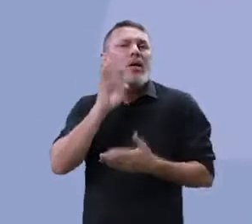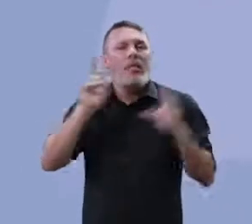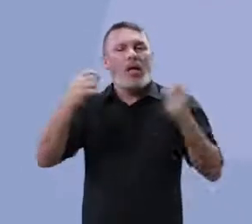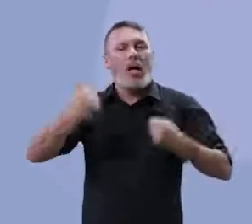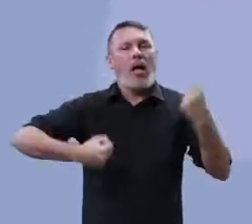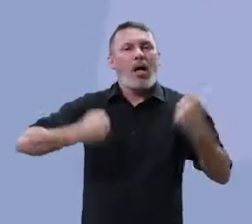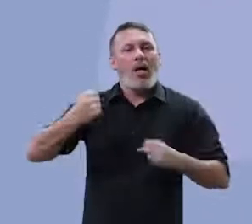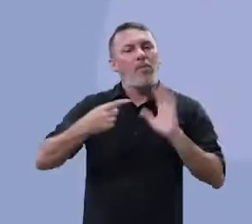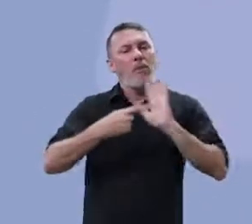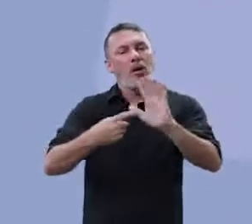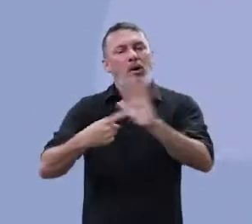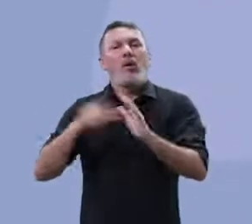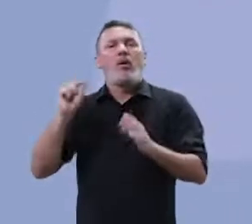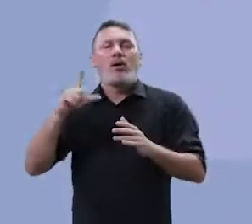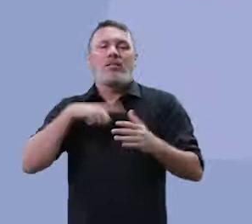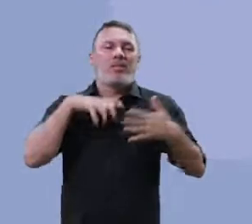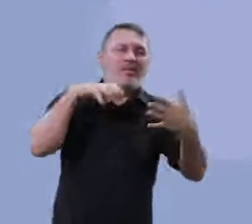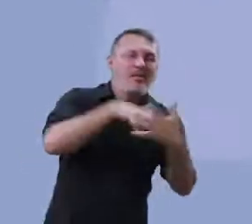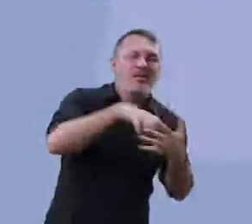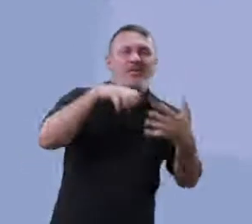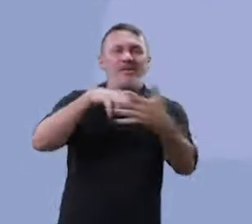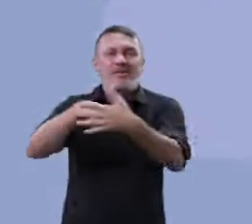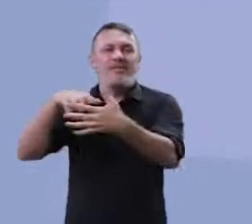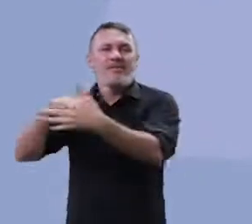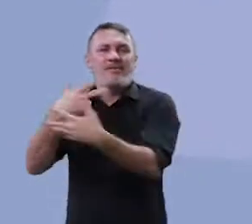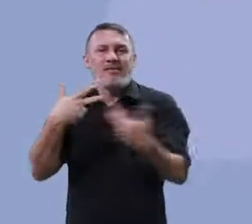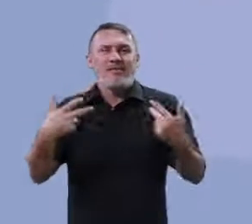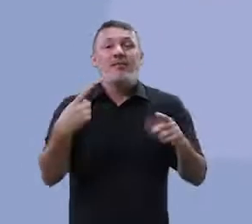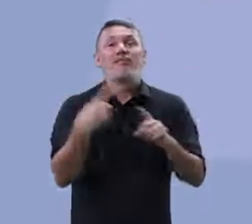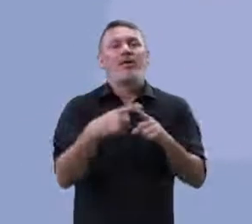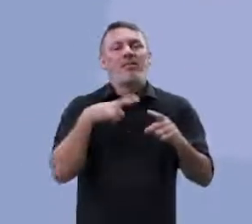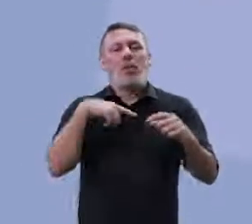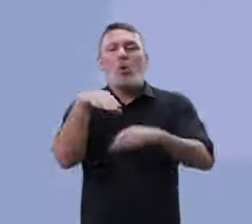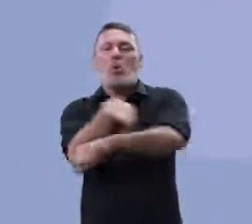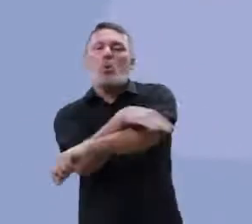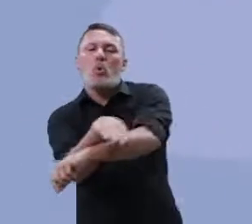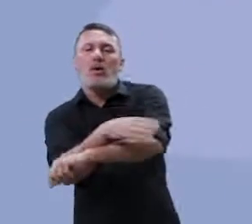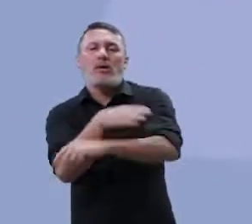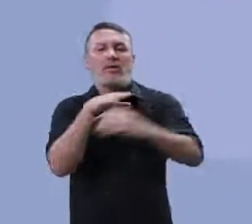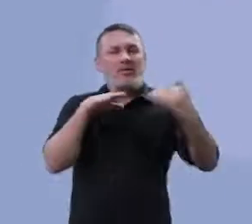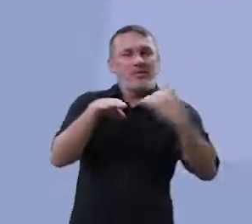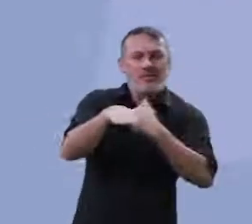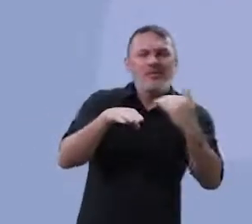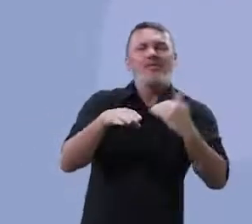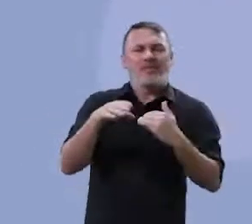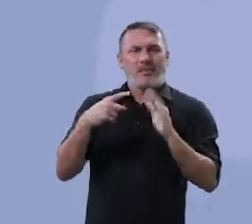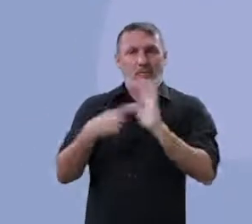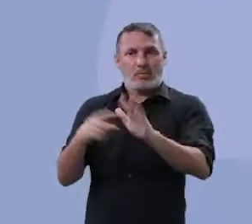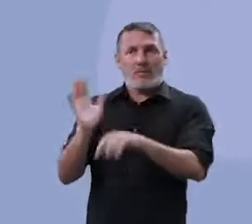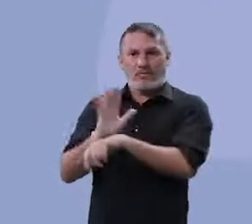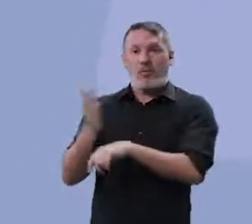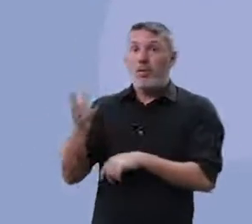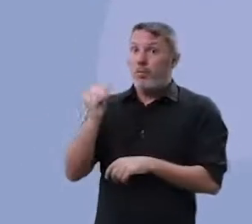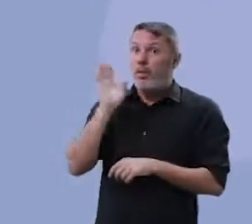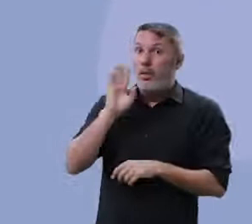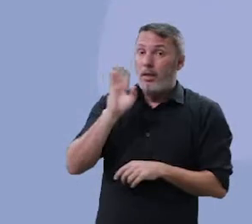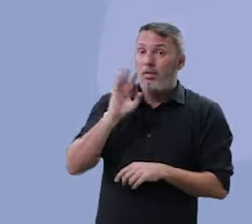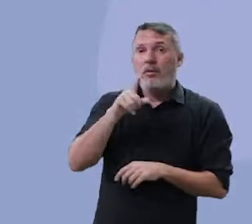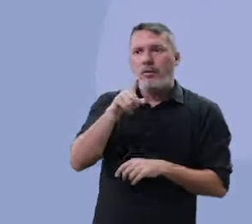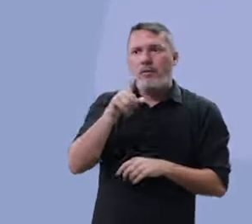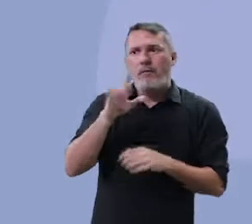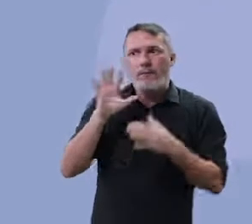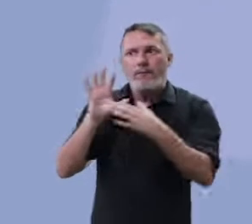legal sobre carros, que ele vai mostrar alguns acidentes que ocorrem ali, principalmente por conta das vias, tá? É